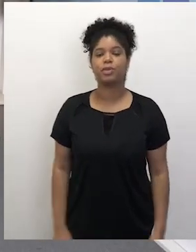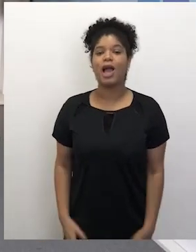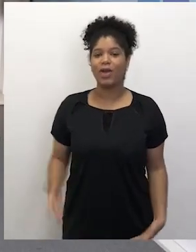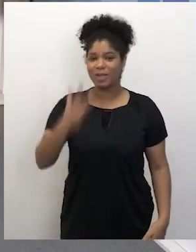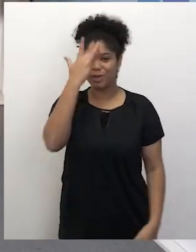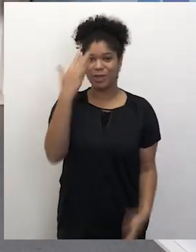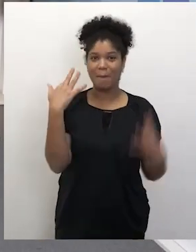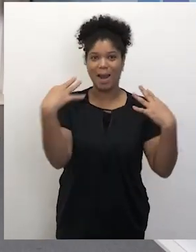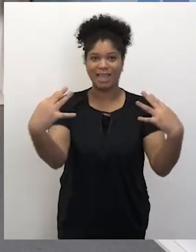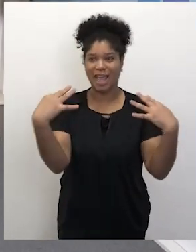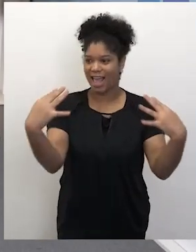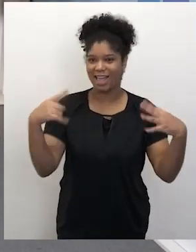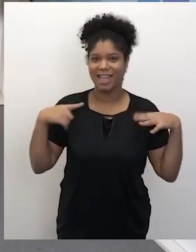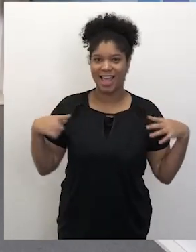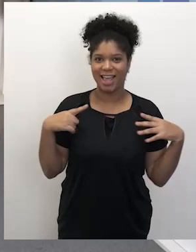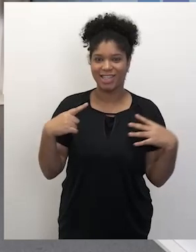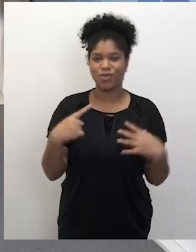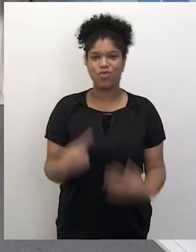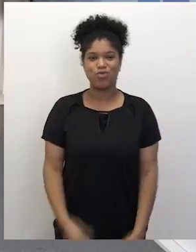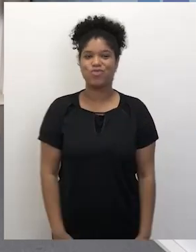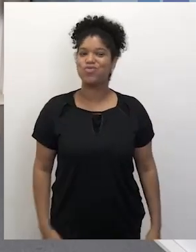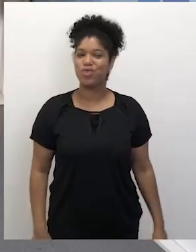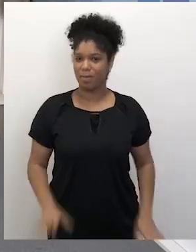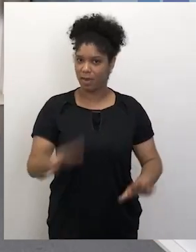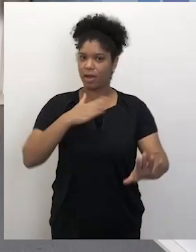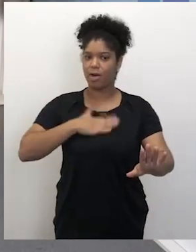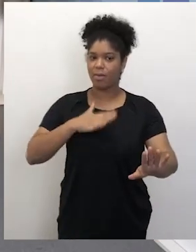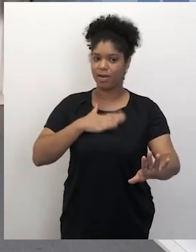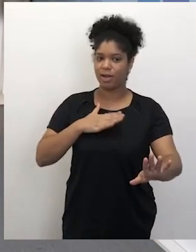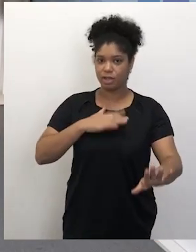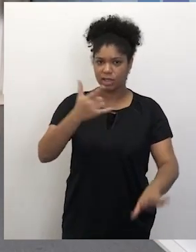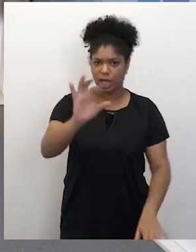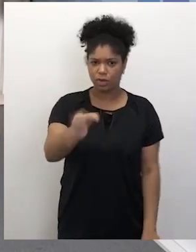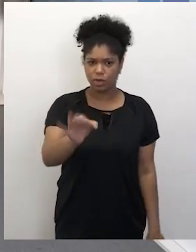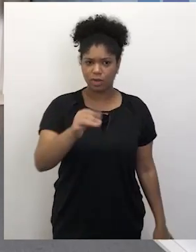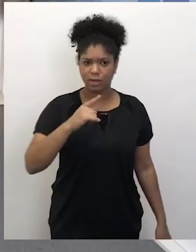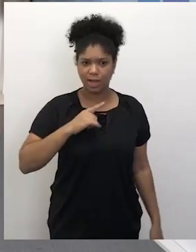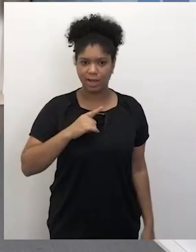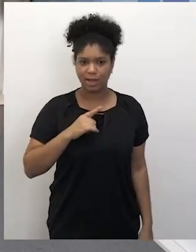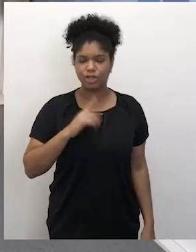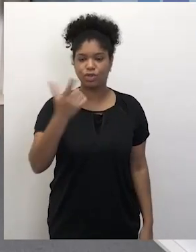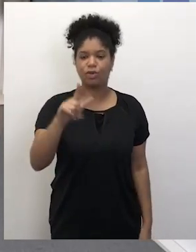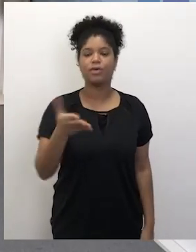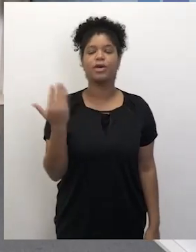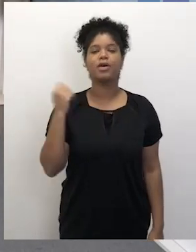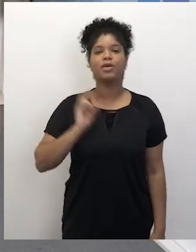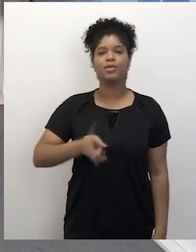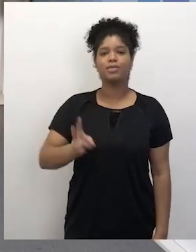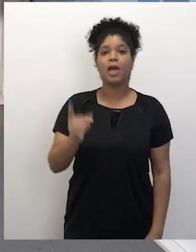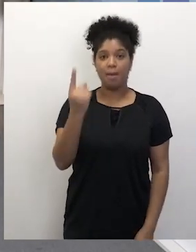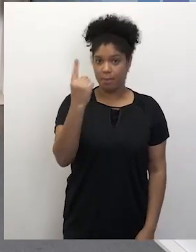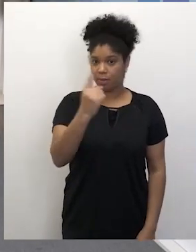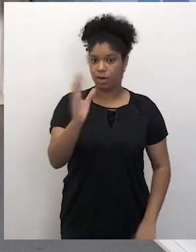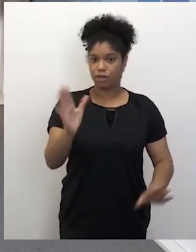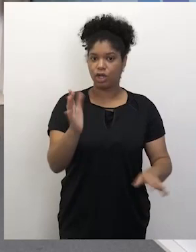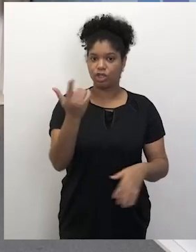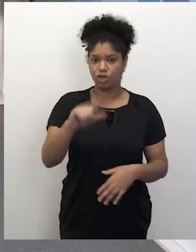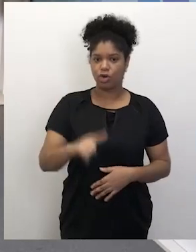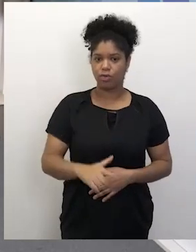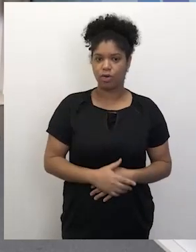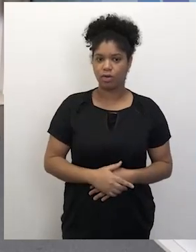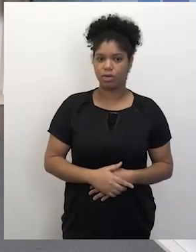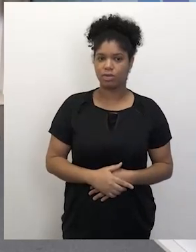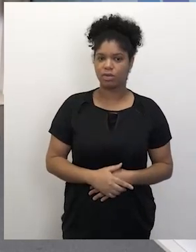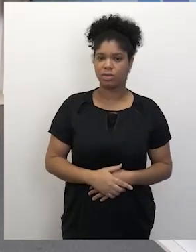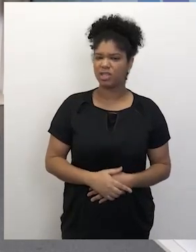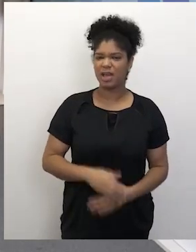né, Mara? Hoje temos plateia, mas tranquilo. Certo aí? Vou beleza? Continuar. Foi mas, o primeiro? Foi o primeiro. Vamos fazer de novo esse primeiro? Acho